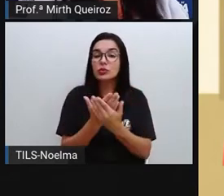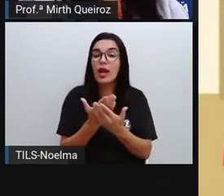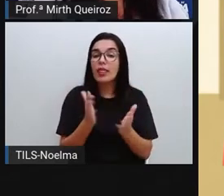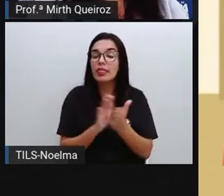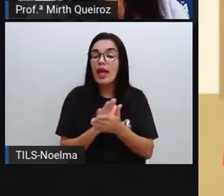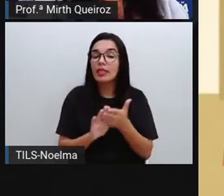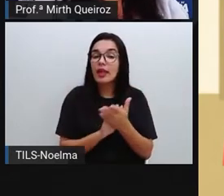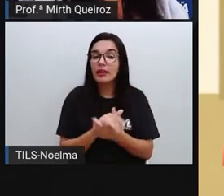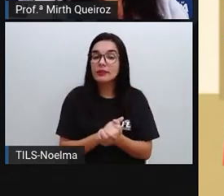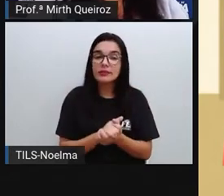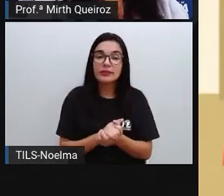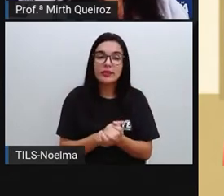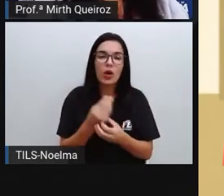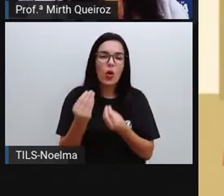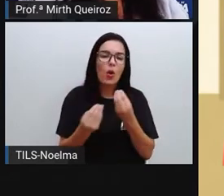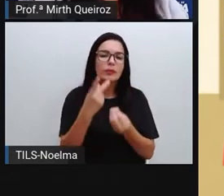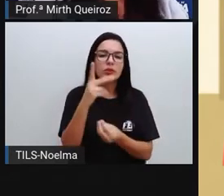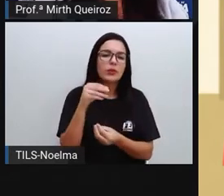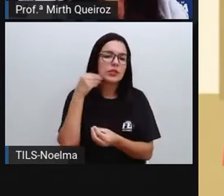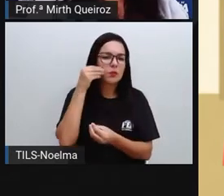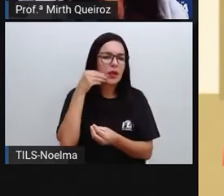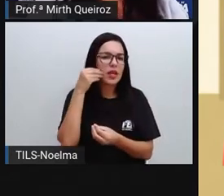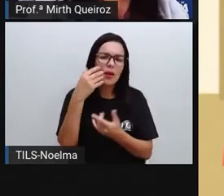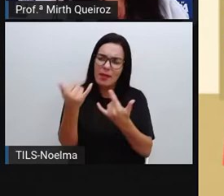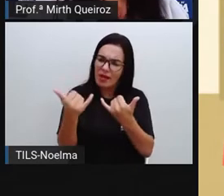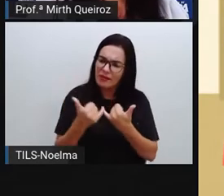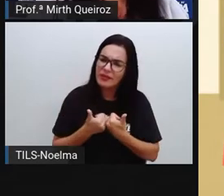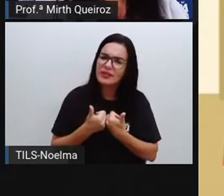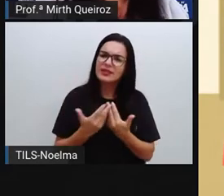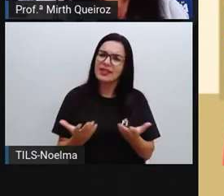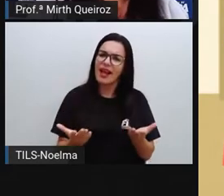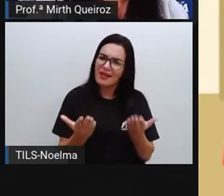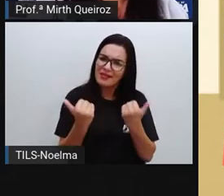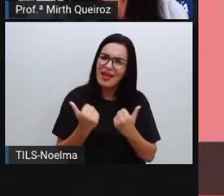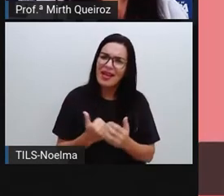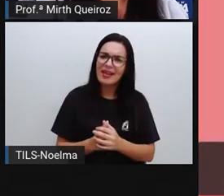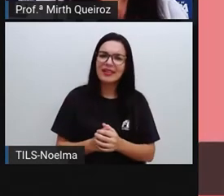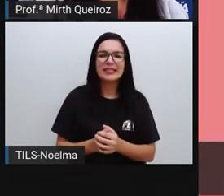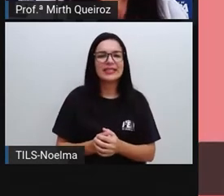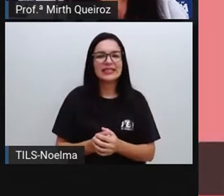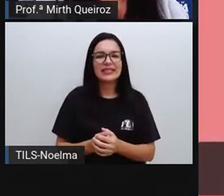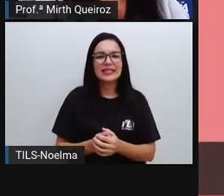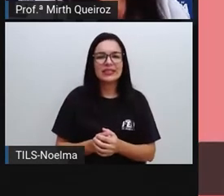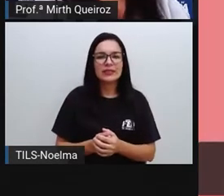fechadas? Como é que foi essa experiência de vocês? Conta aí para mim, como é que foi?